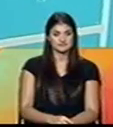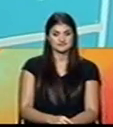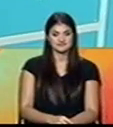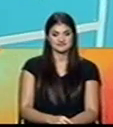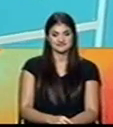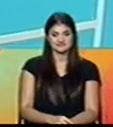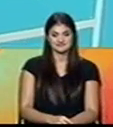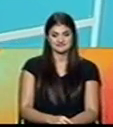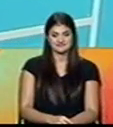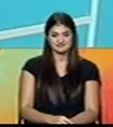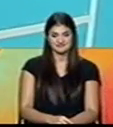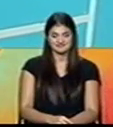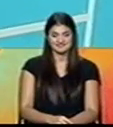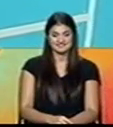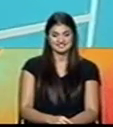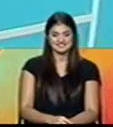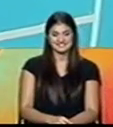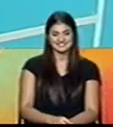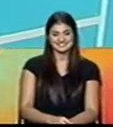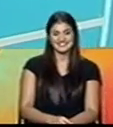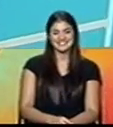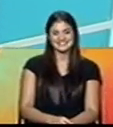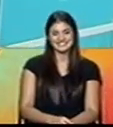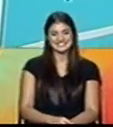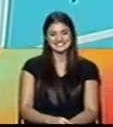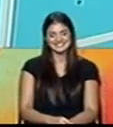agora? Tcharam. Pronto, agora é.